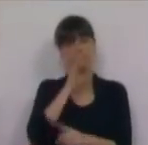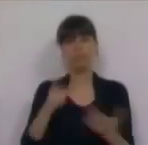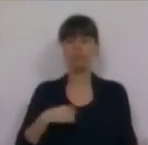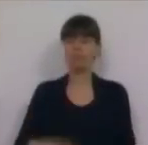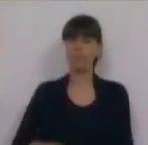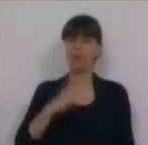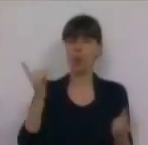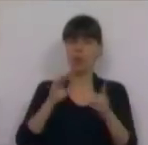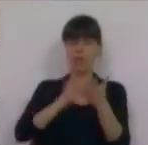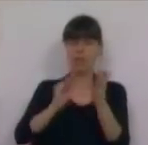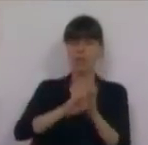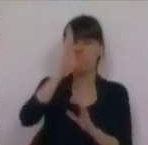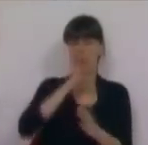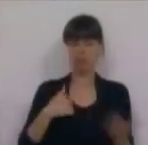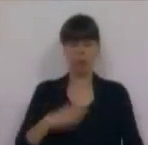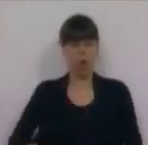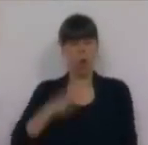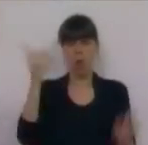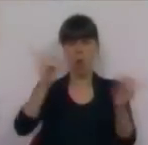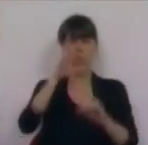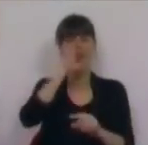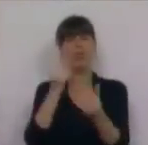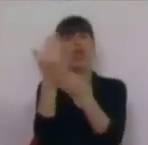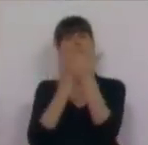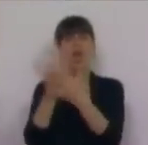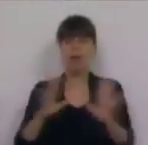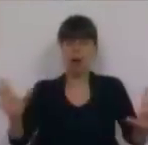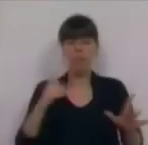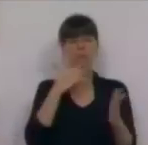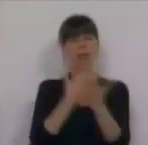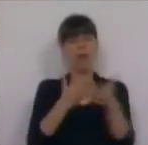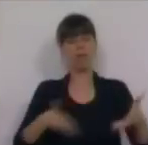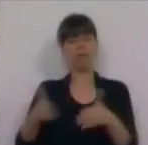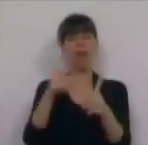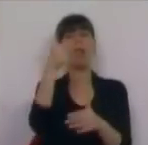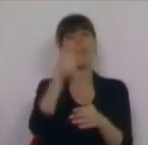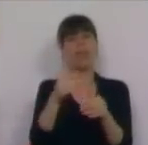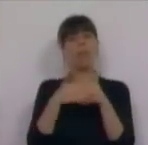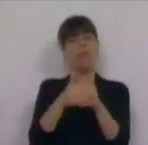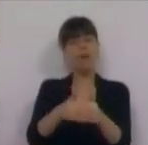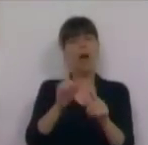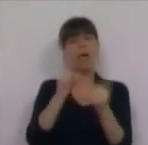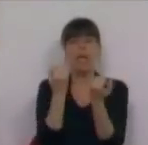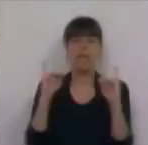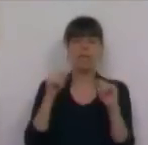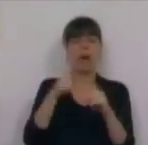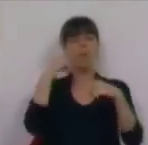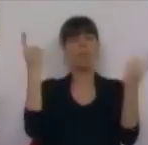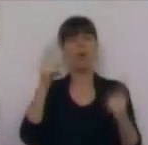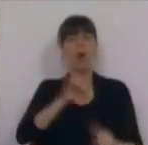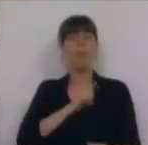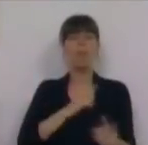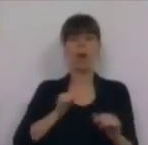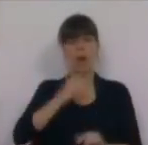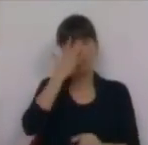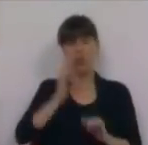Governo, não confiamos no Secretário de Estado, não confiamos no Ministro da Economia para conduzir o processo da TAP, independentemente dela ser pública ou